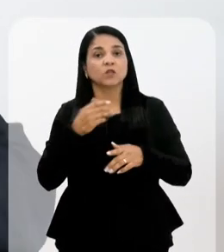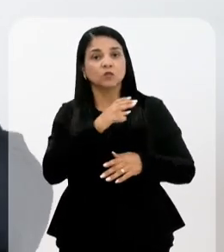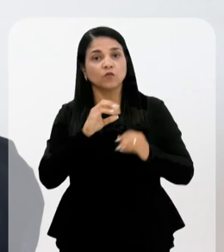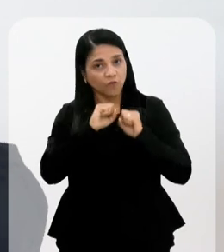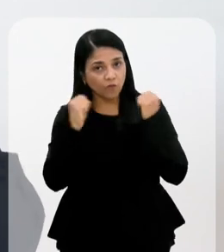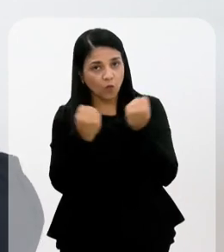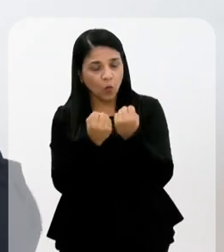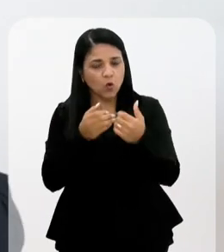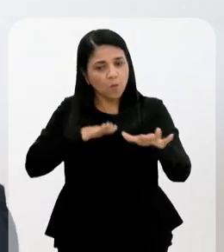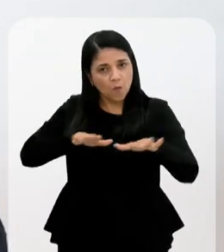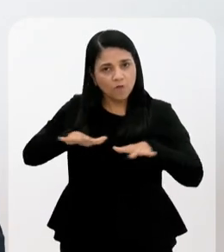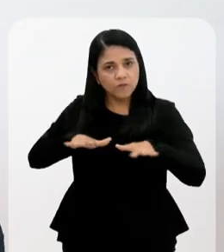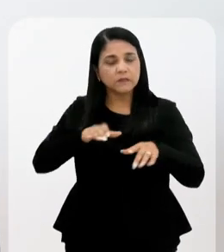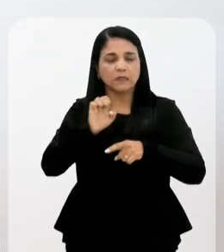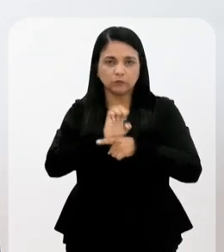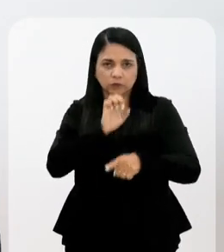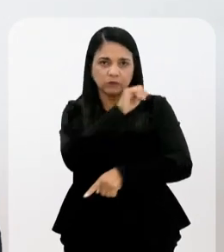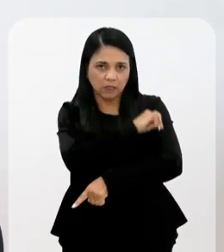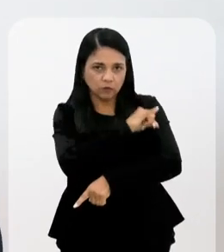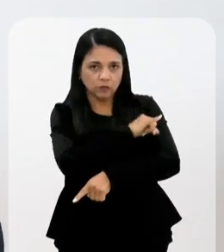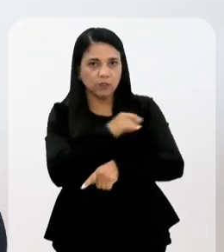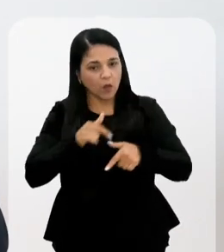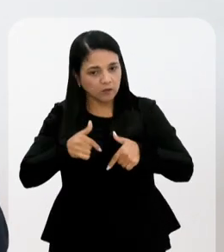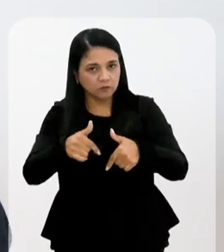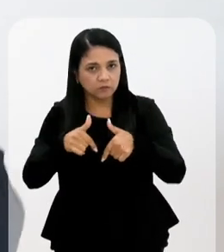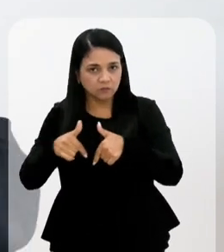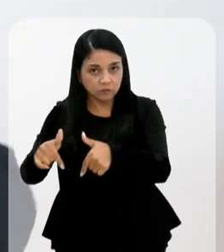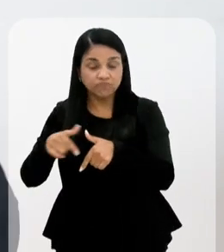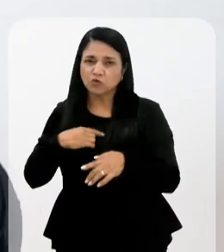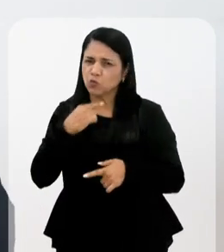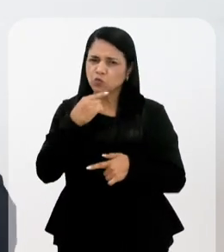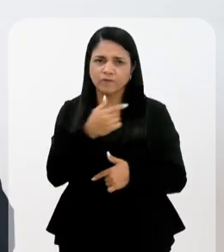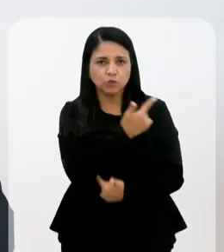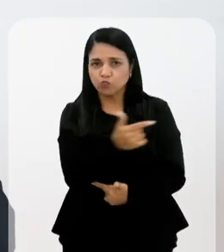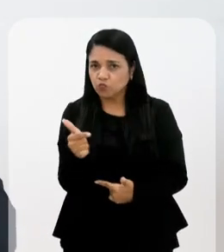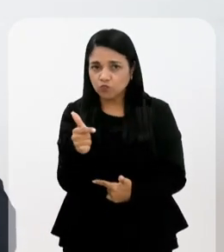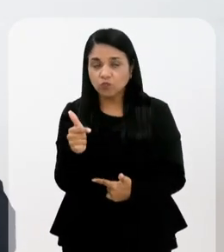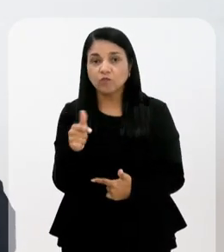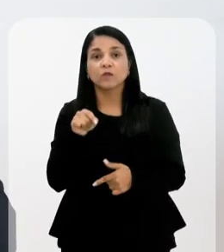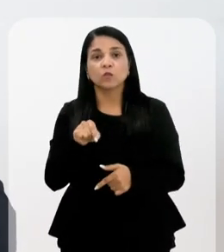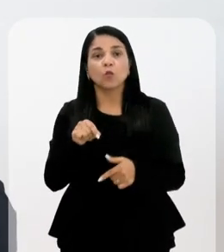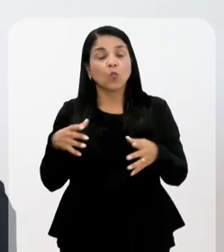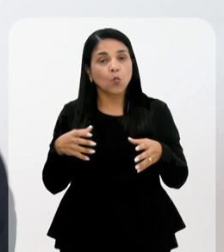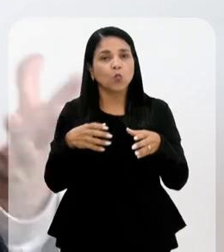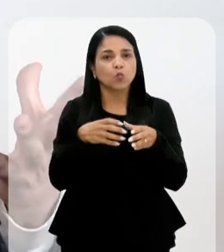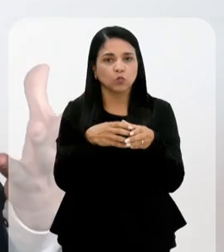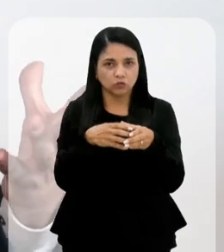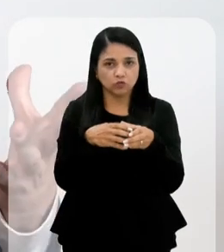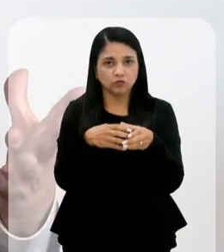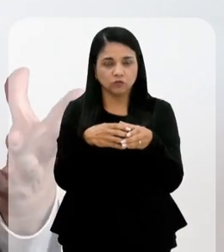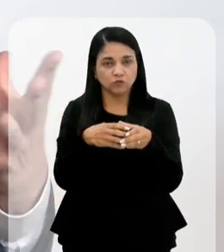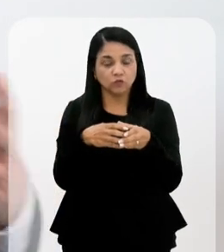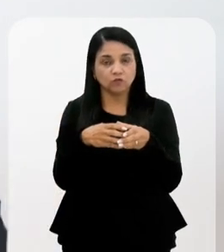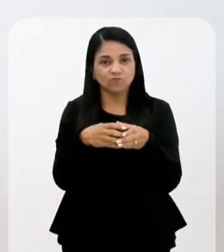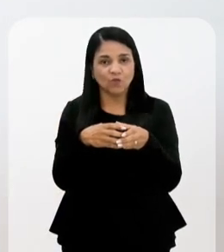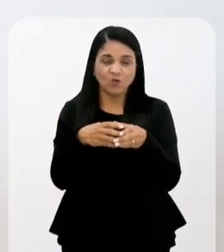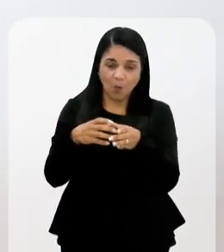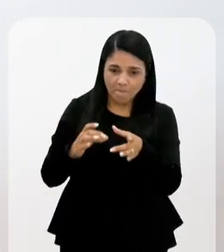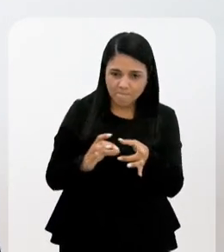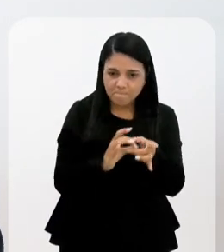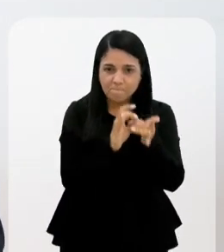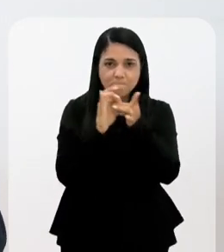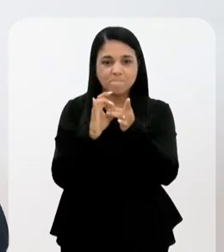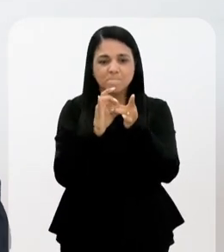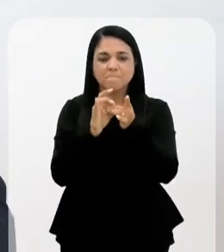movimentado algumas ações no âmbito do Estado. É, assim, não tem dúvida que o coletivo, né? Quando a gente se